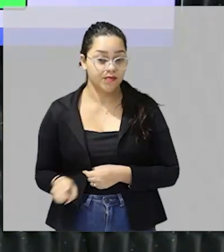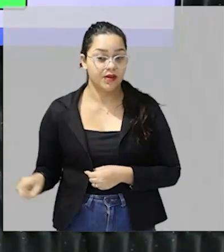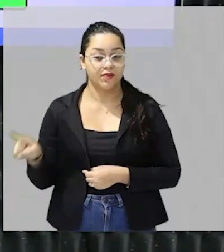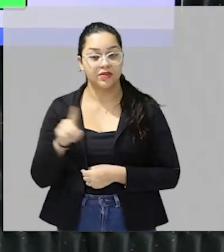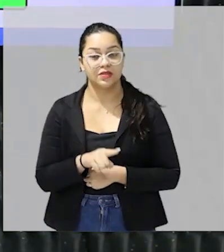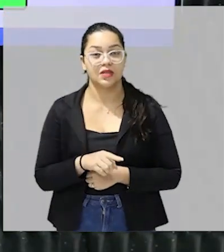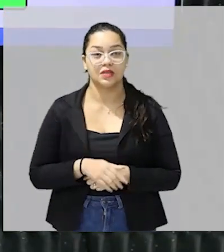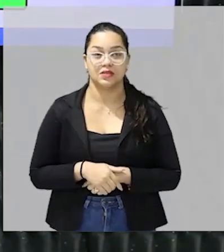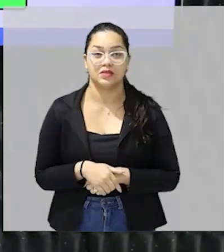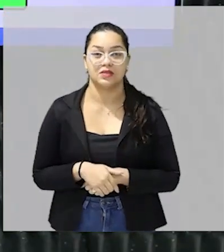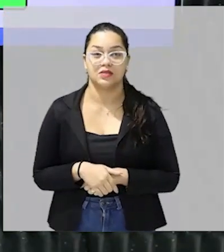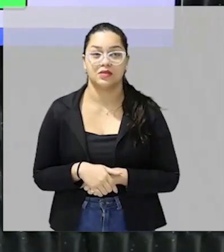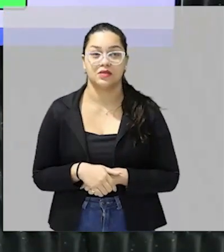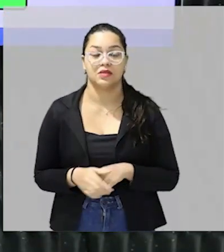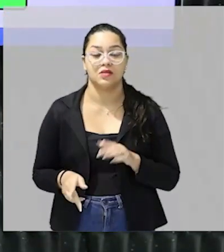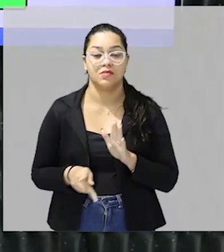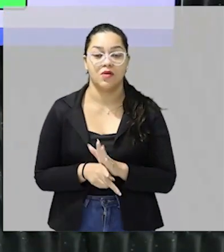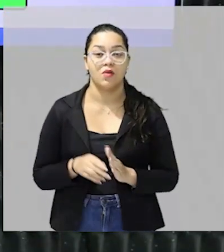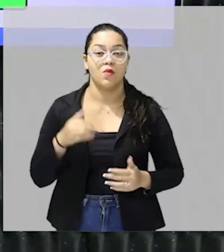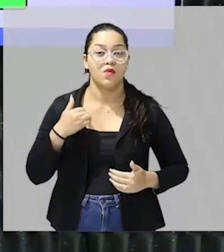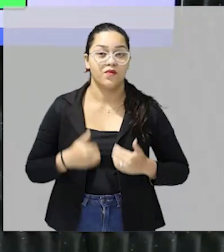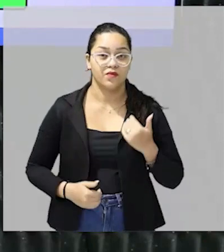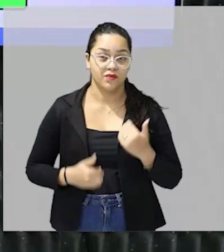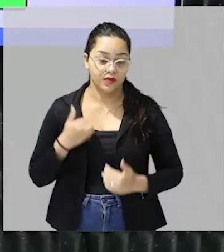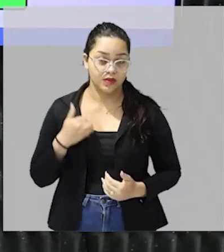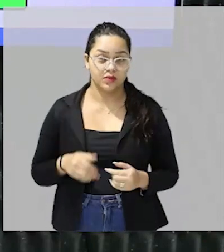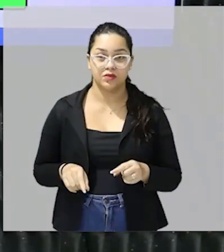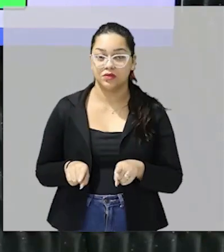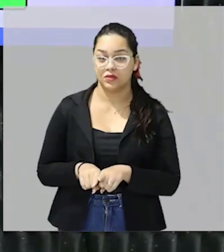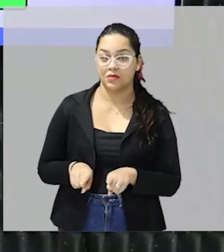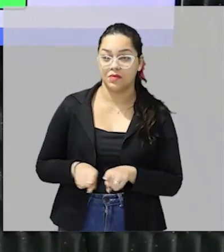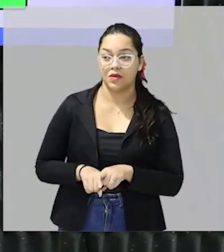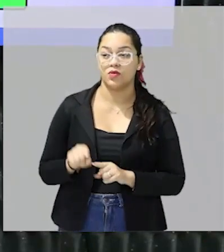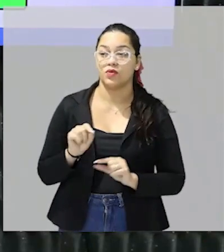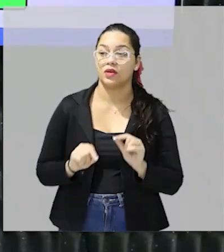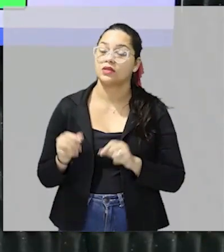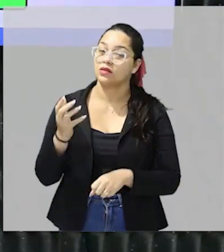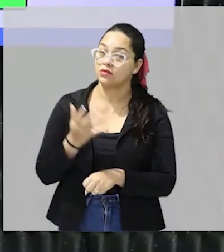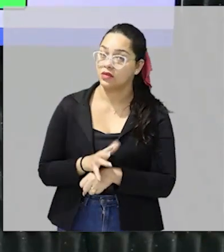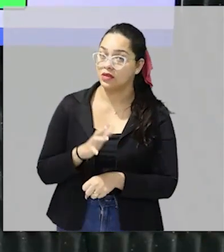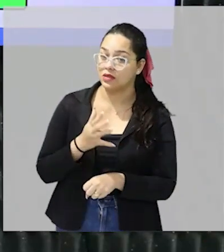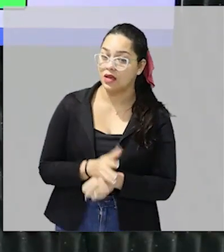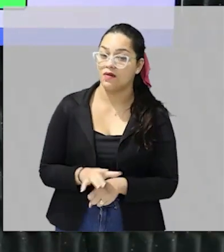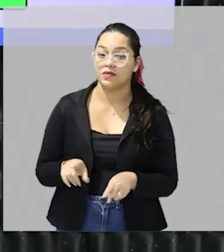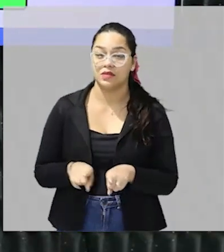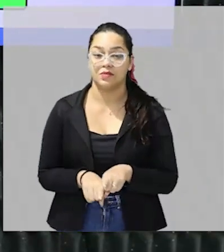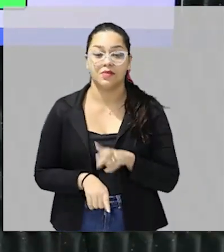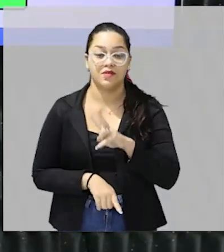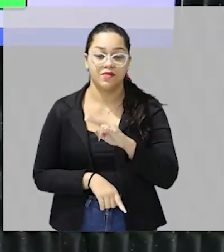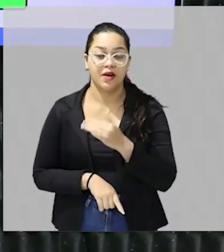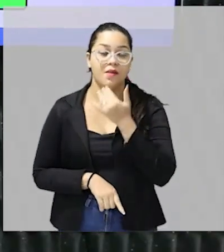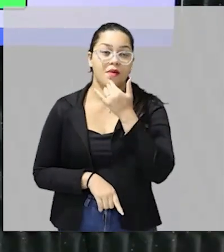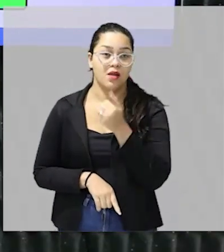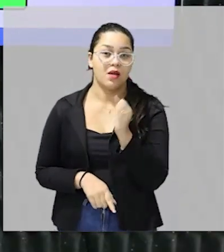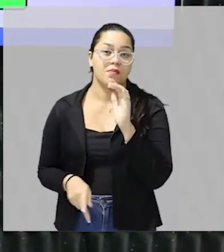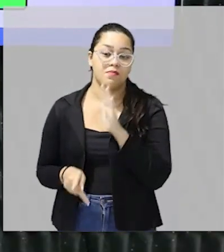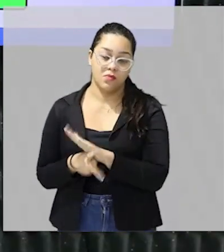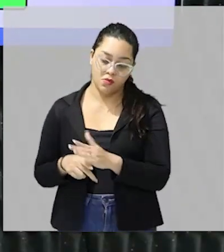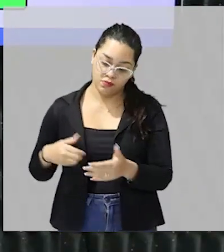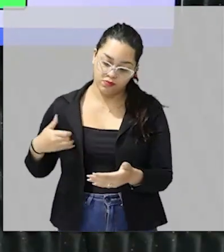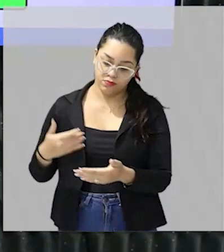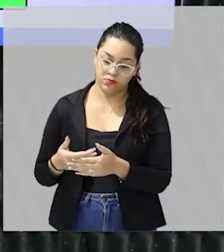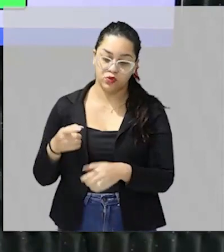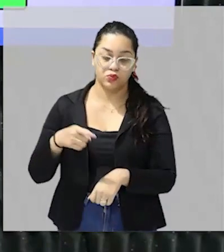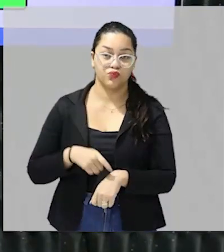vocês que os atributos físicos, que são as capacidades físicas, elas são treináveis e elas vão melhorar com o decorrer do